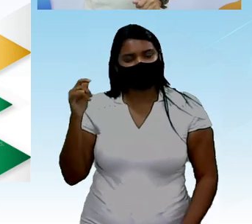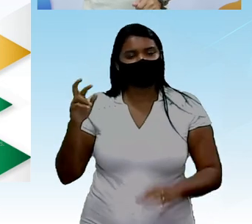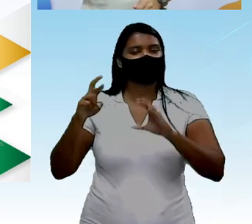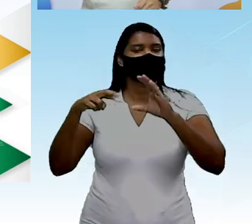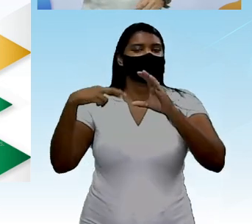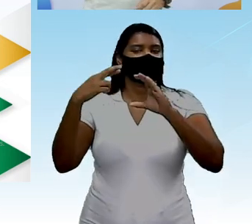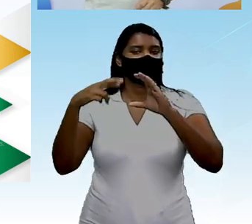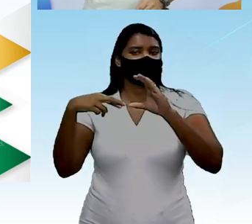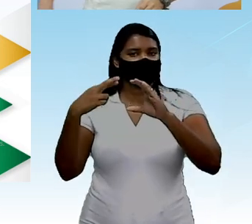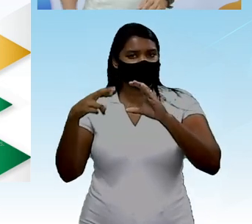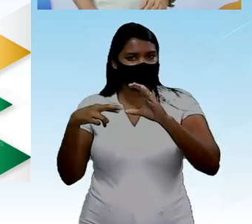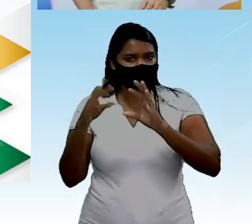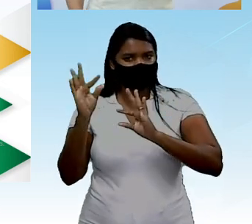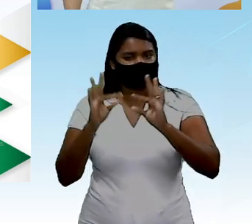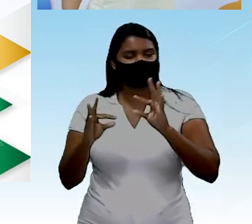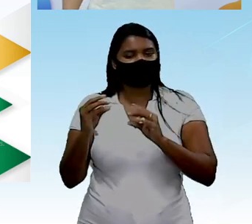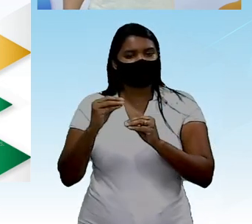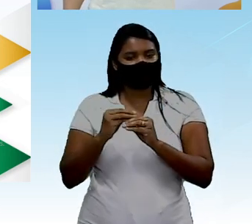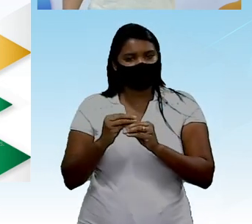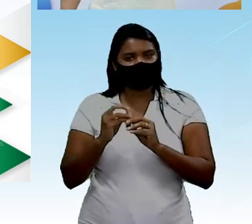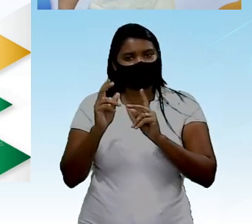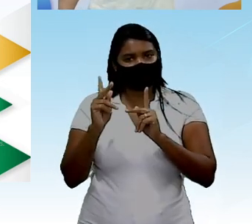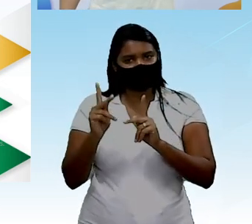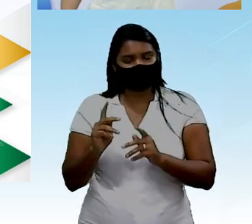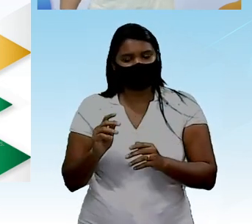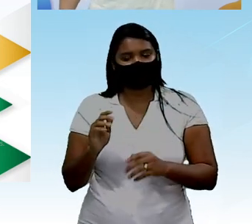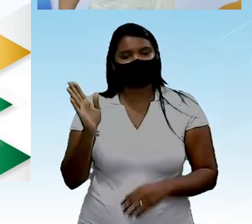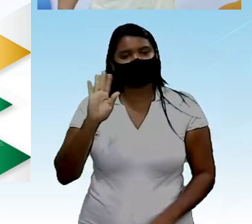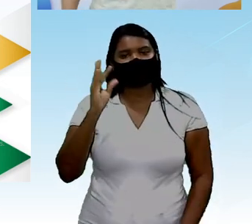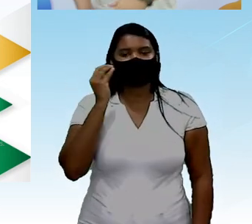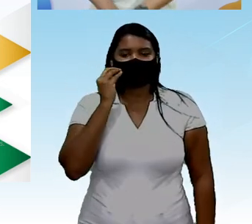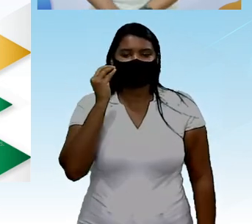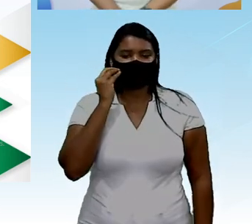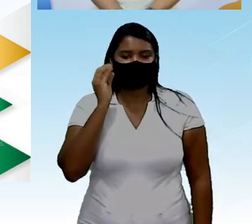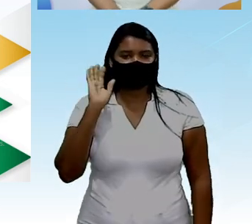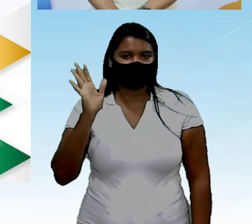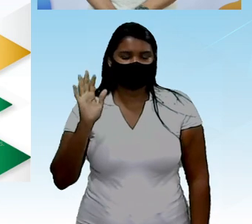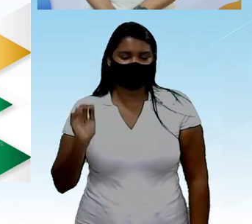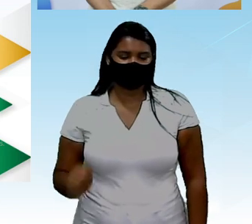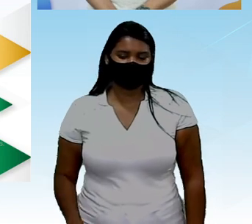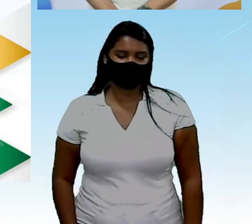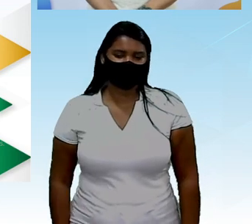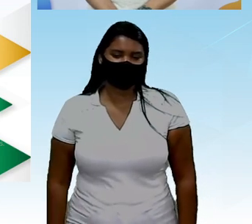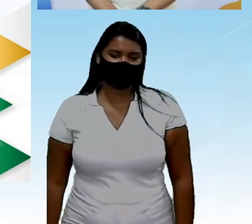da Transmissão, tudo junto sem acento, beleza? Até a próxima videoaula. Tchau, tchau.